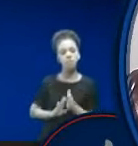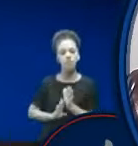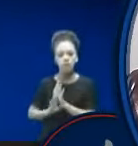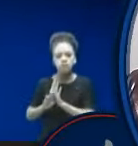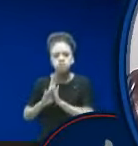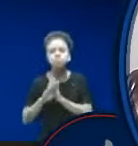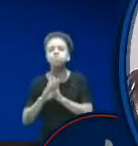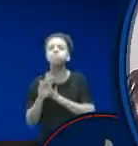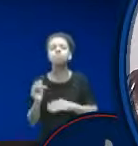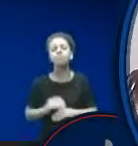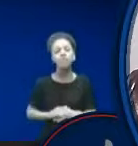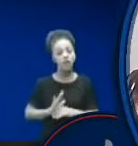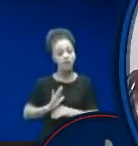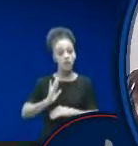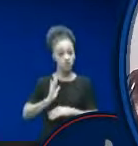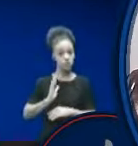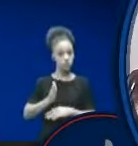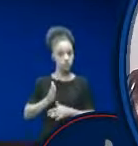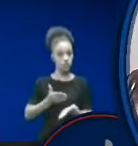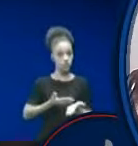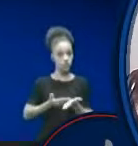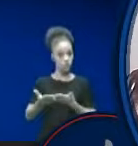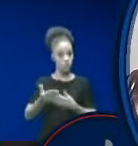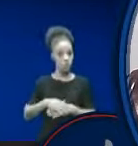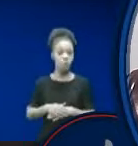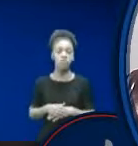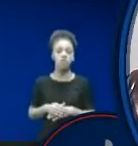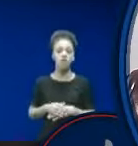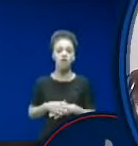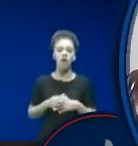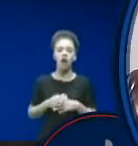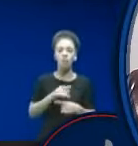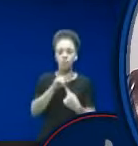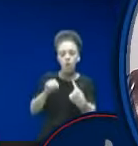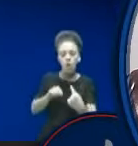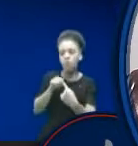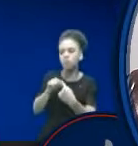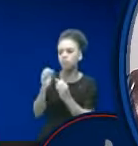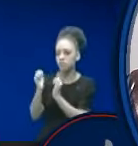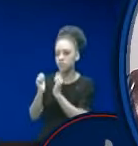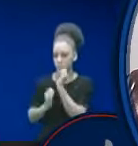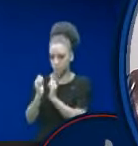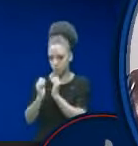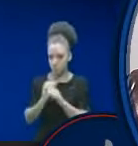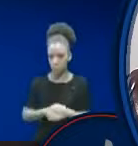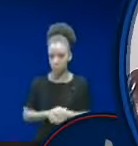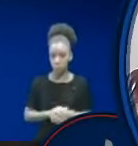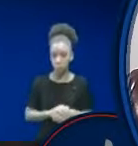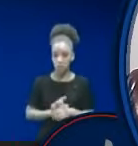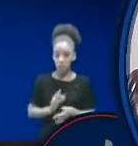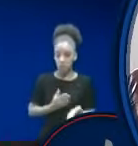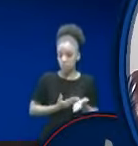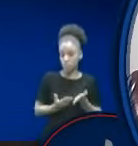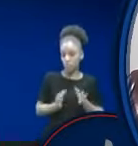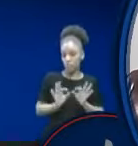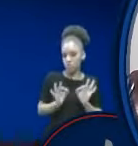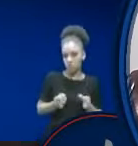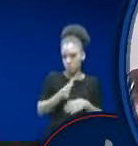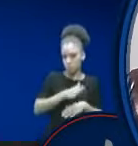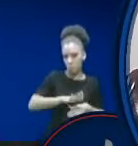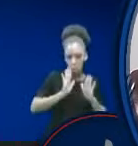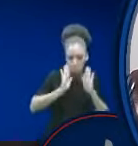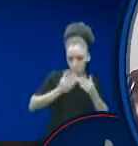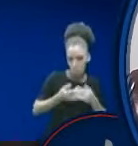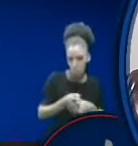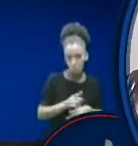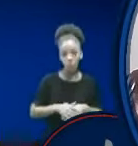base ativa já estão nos blocos de metas corporativas. Isso não é iniciativa ser tudo só cliente de uma hoje, área, galera. Não.